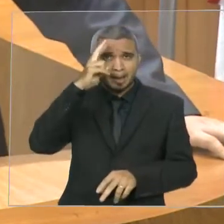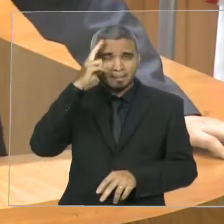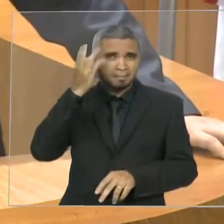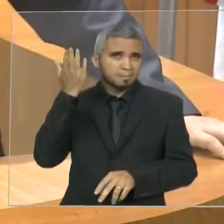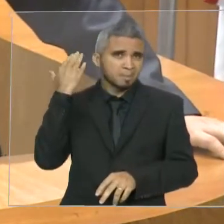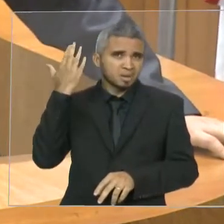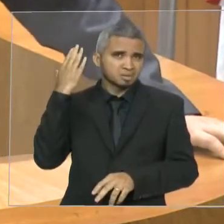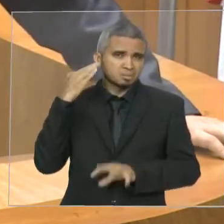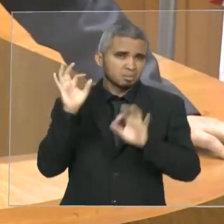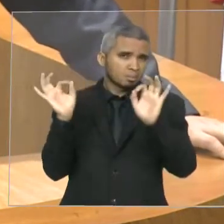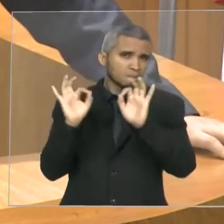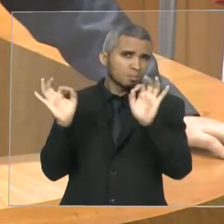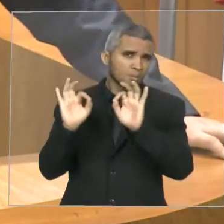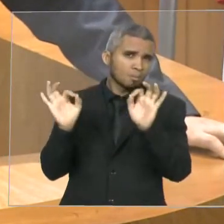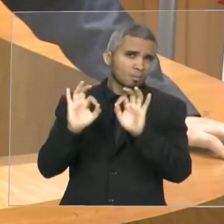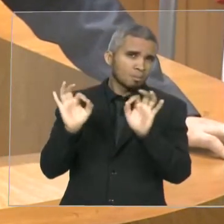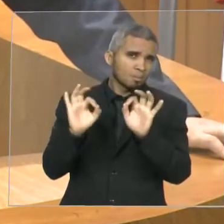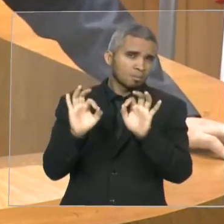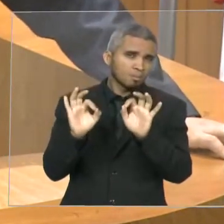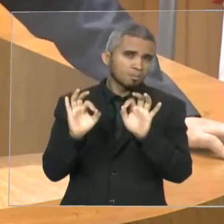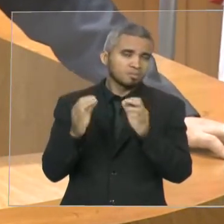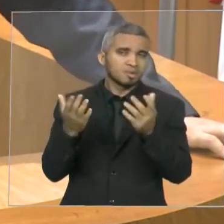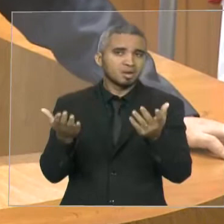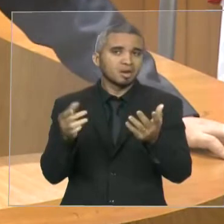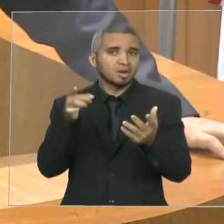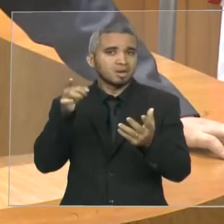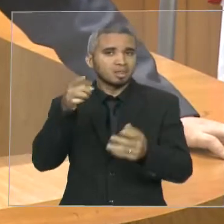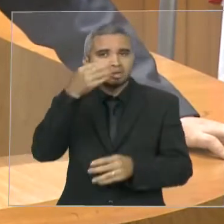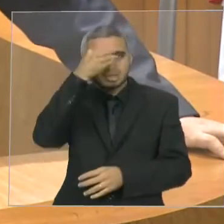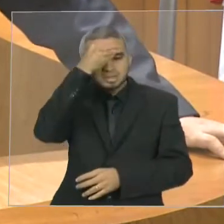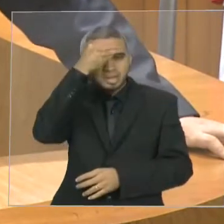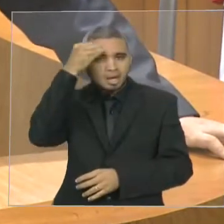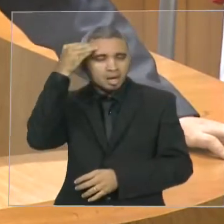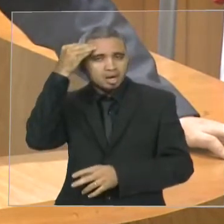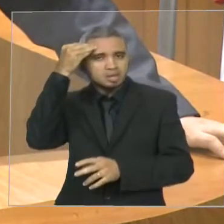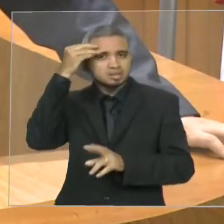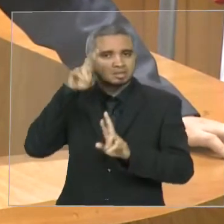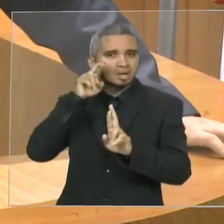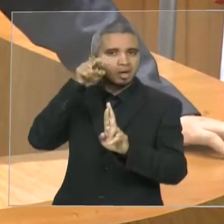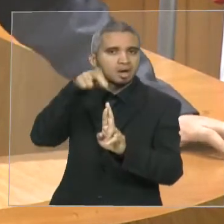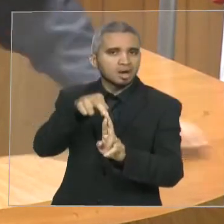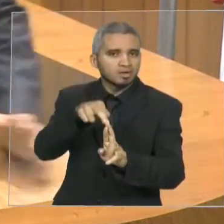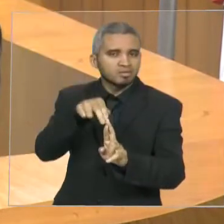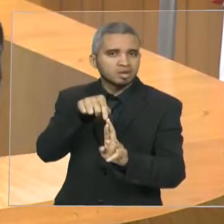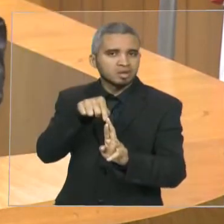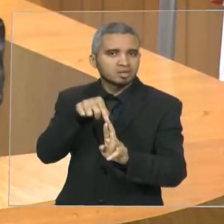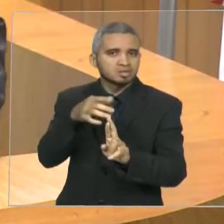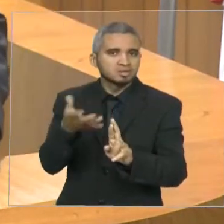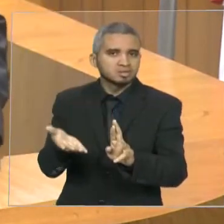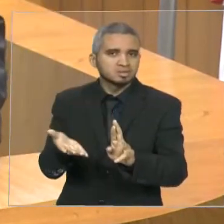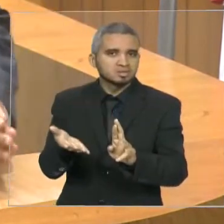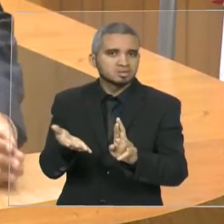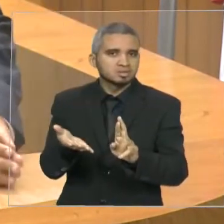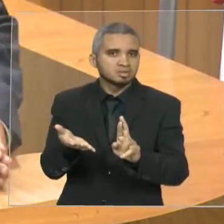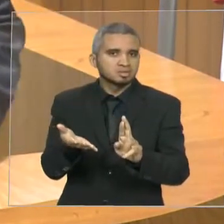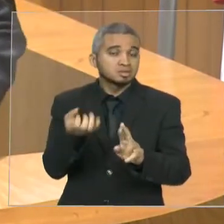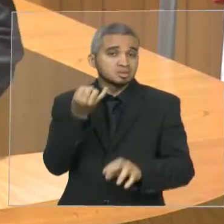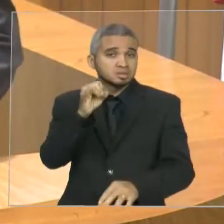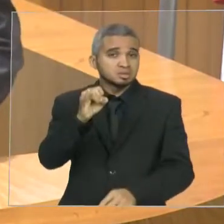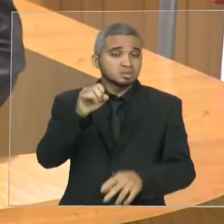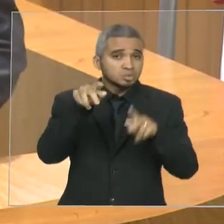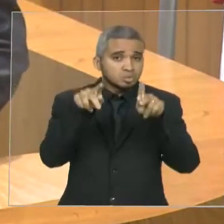referências do motivo de por que ele está ali. Um povo sem ter a sua